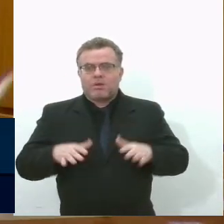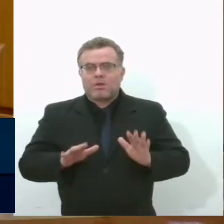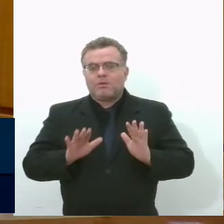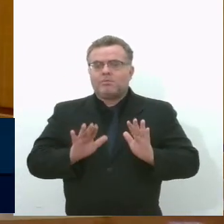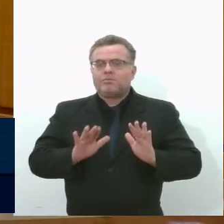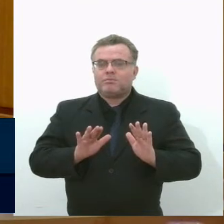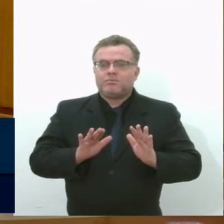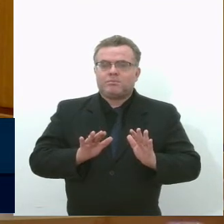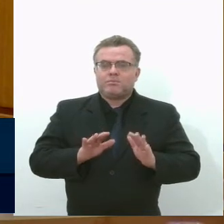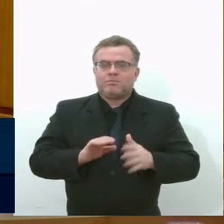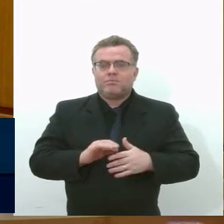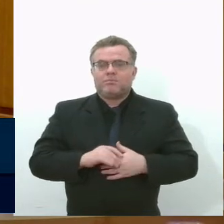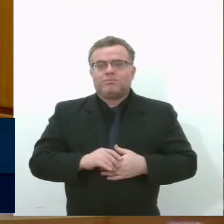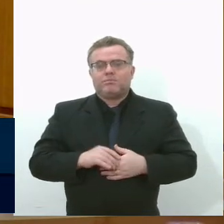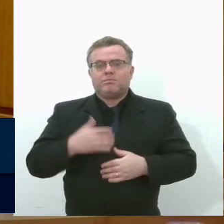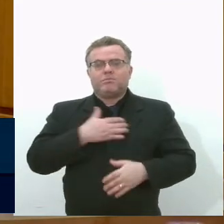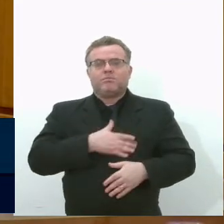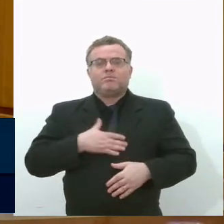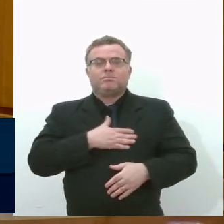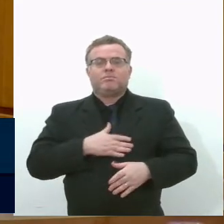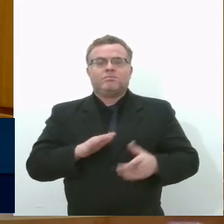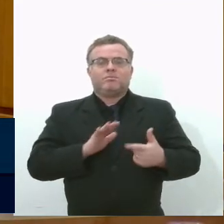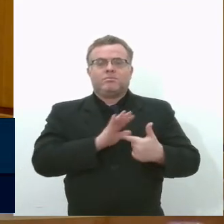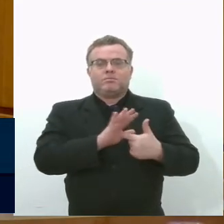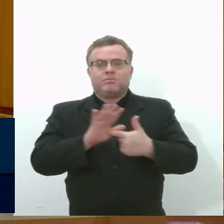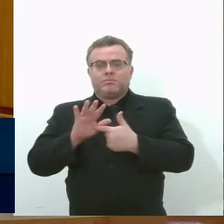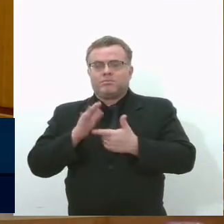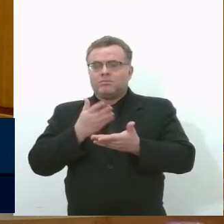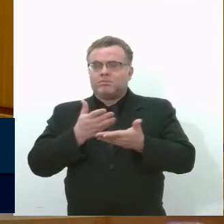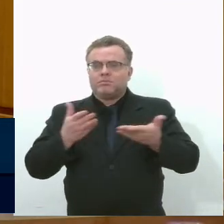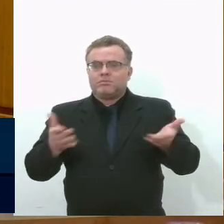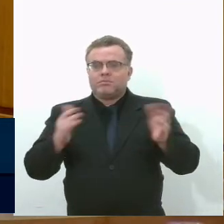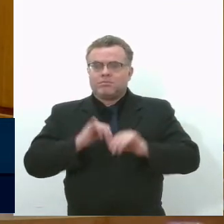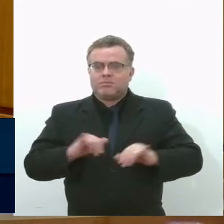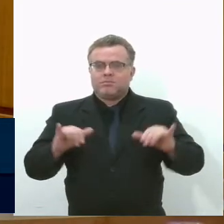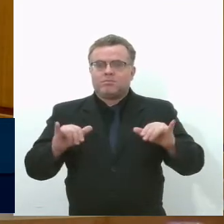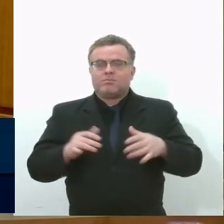gostaria de transmitir aos colegas deputados.